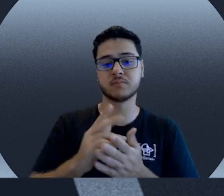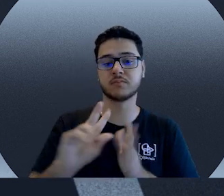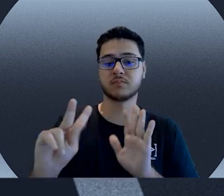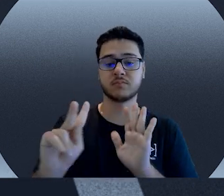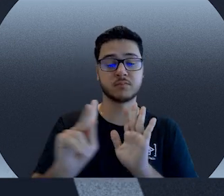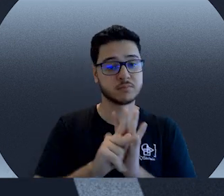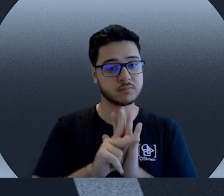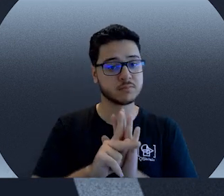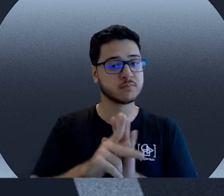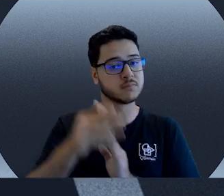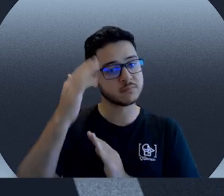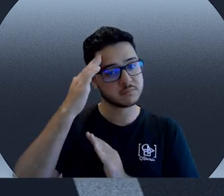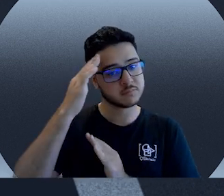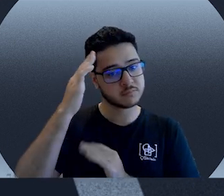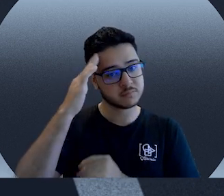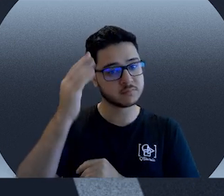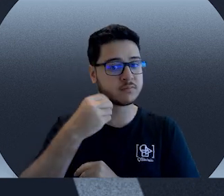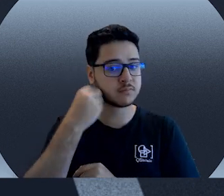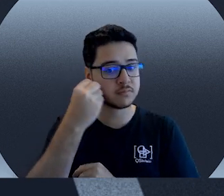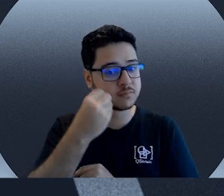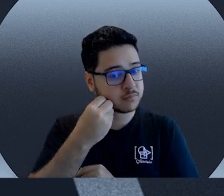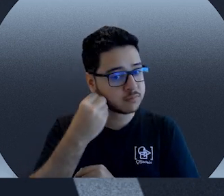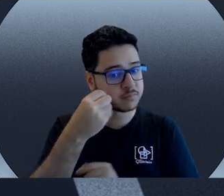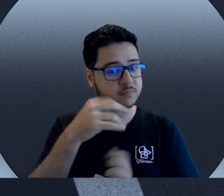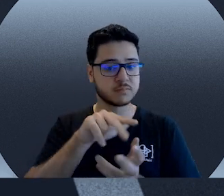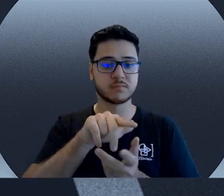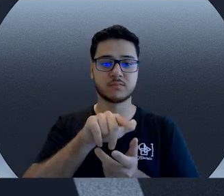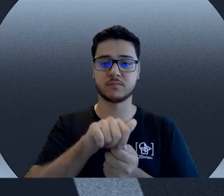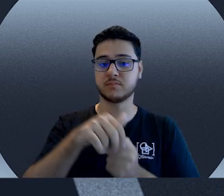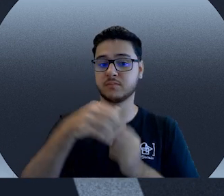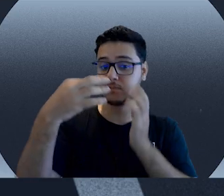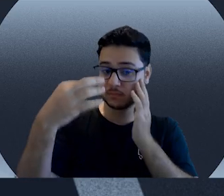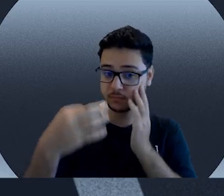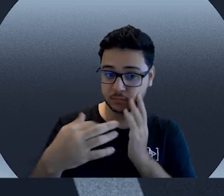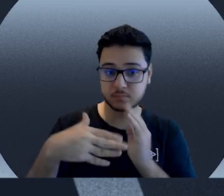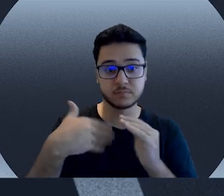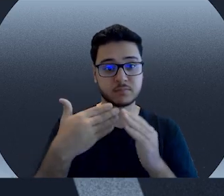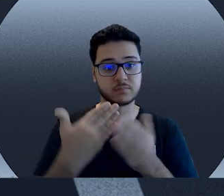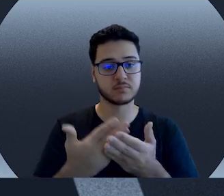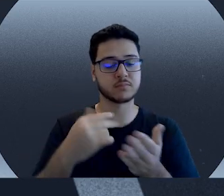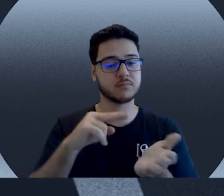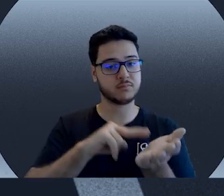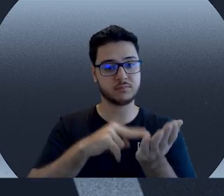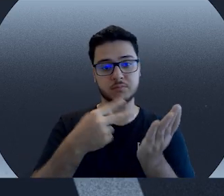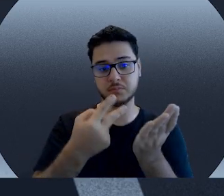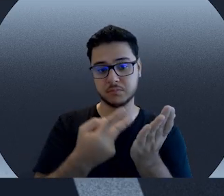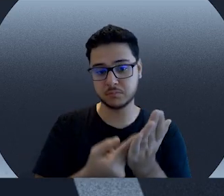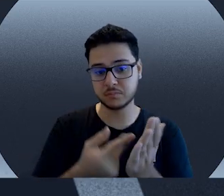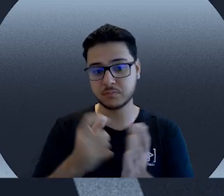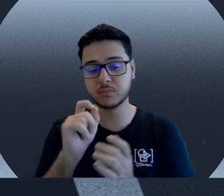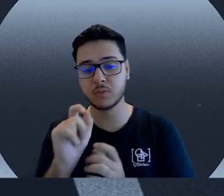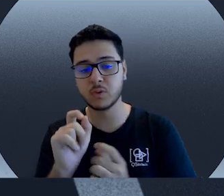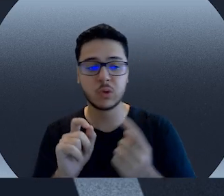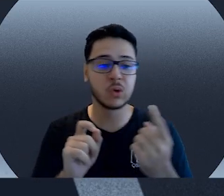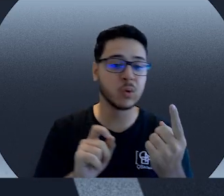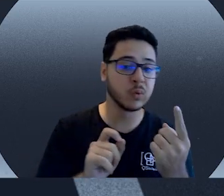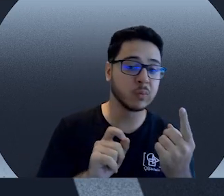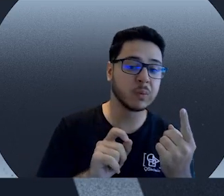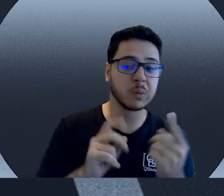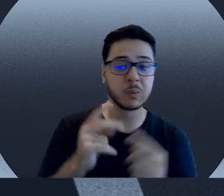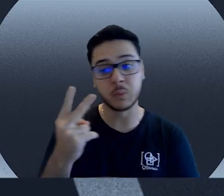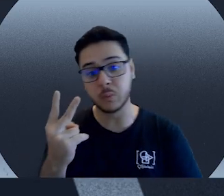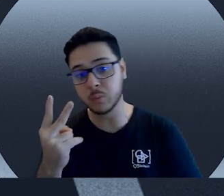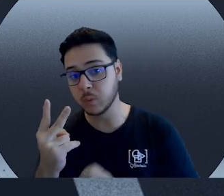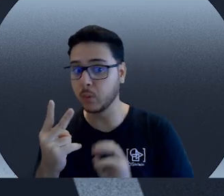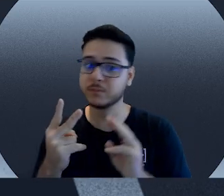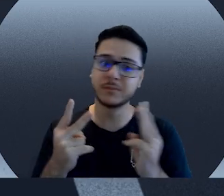própria compreensão de vivência de mundo. Porque as possibilidades de interpretações passam, né, de uma, duas ou três